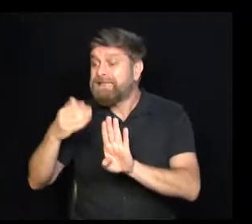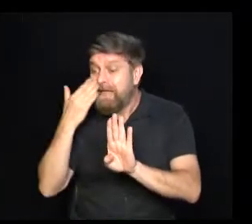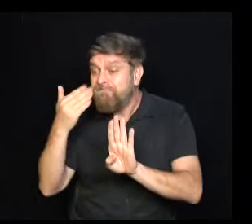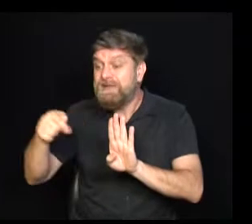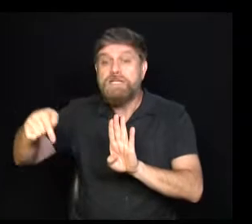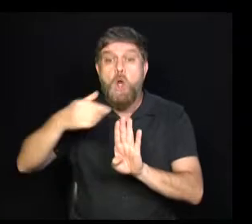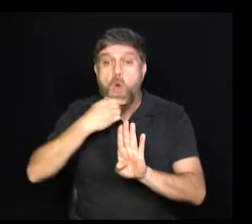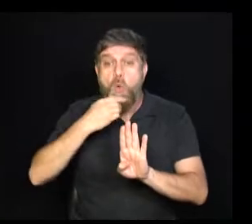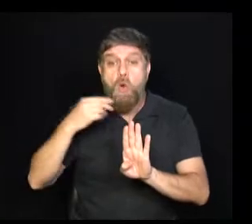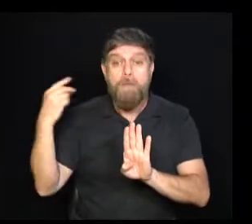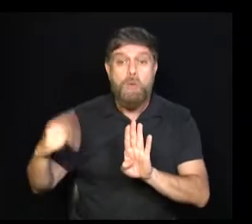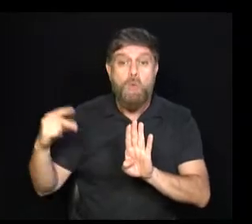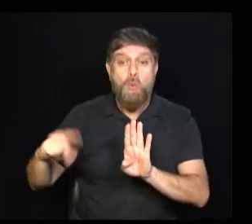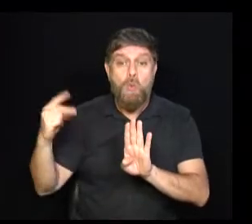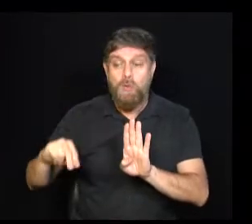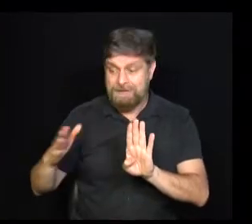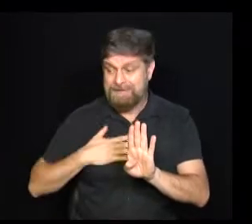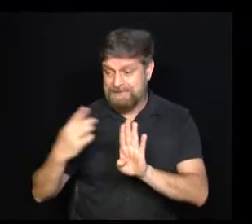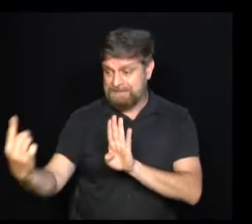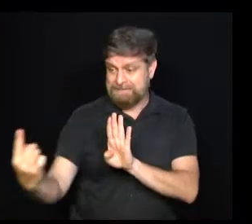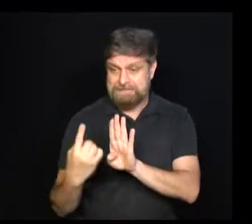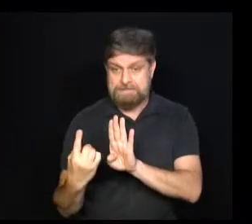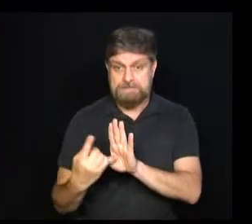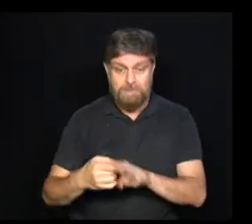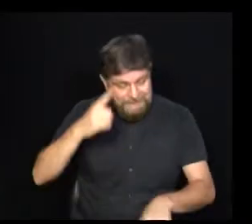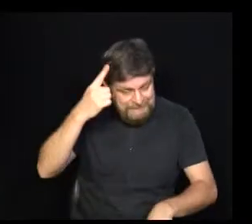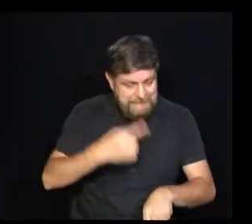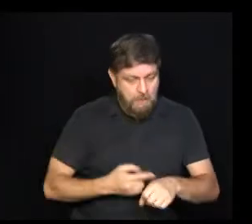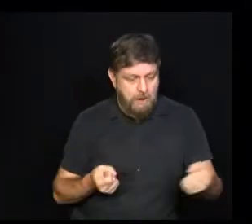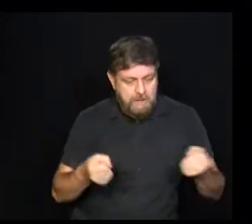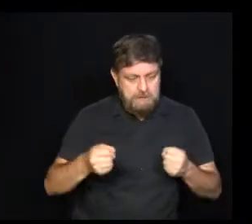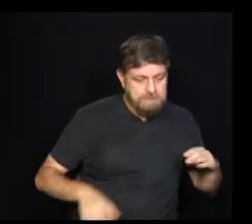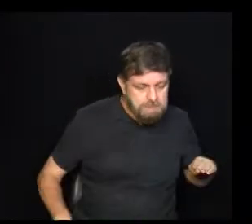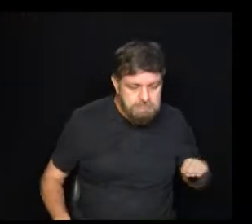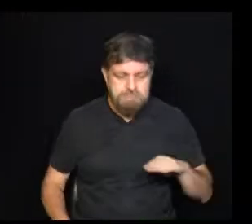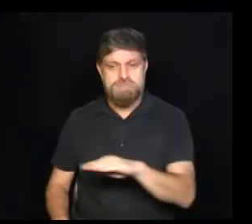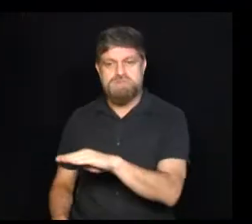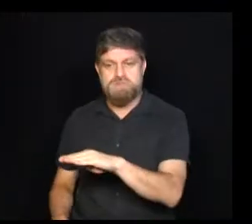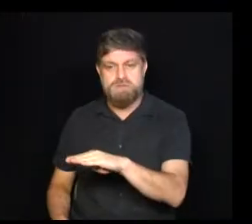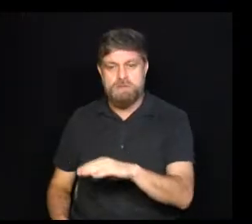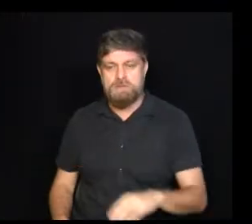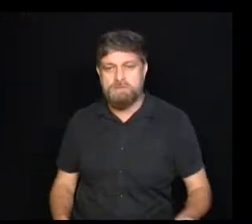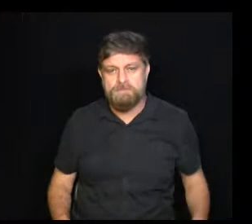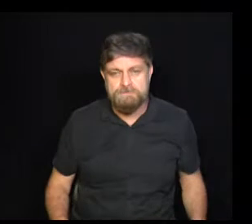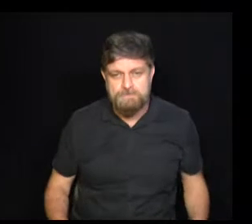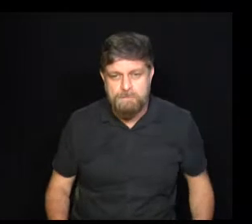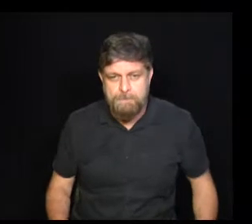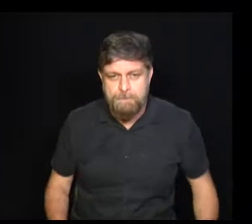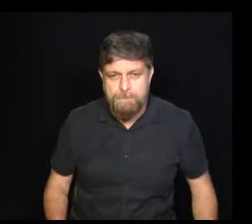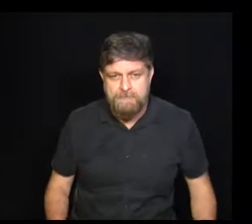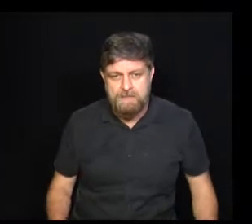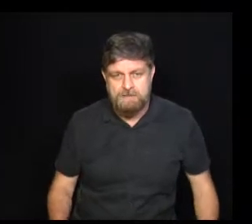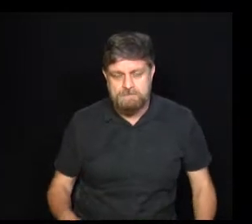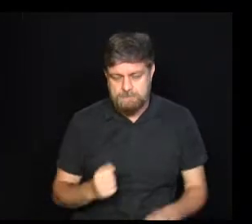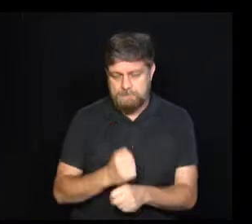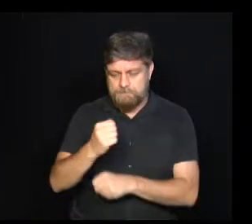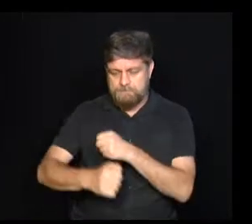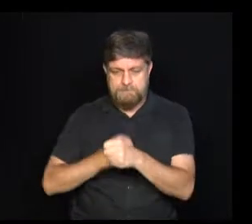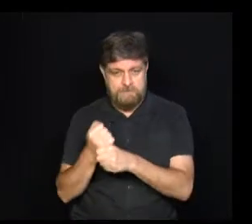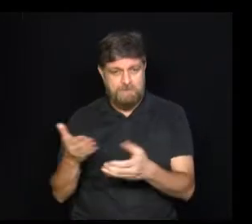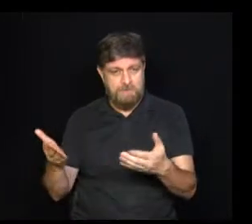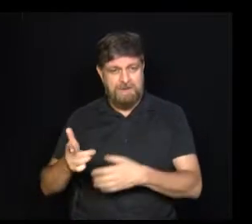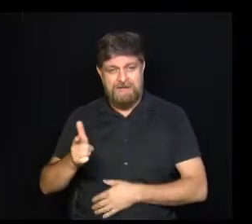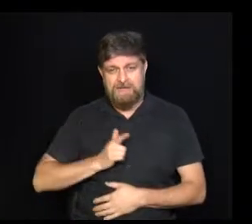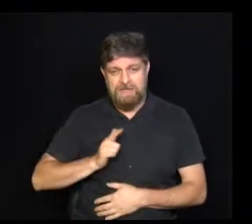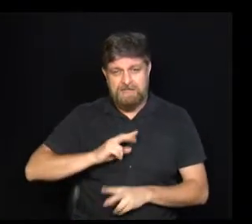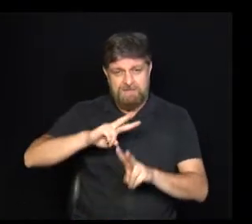a viatura é acionada imediatamente para fazer essa abordagem do agressor. Esse ano nós tivemos aqui